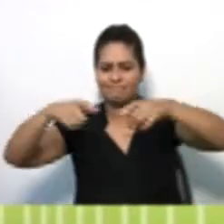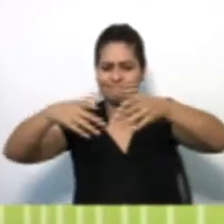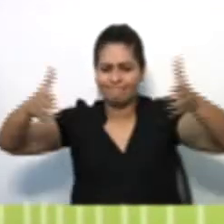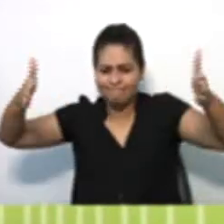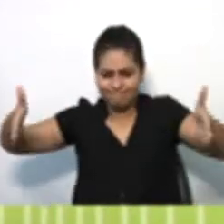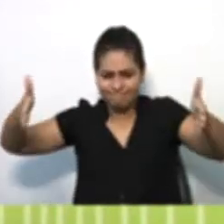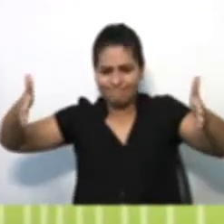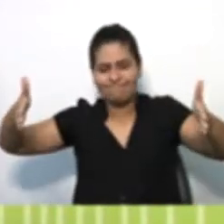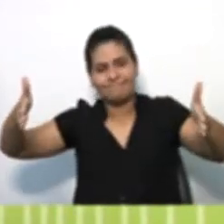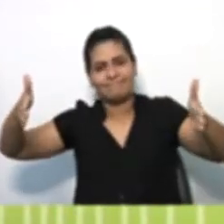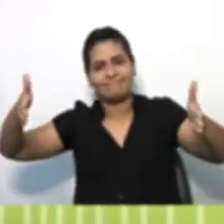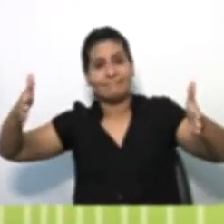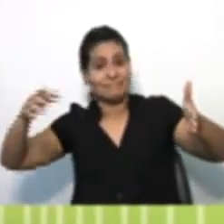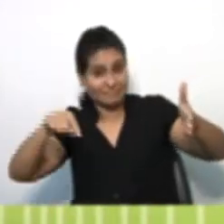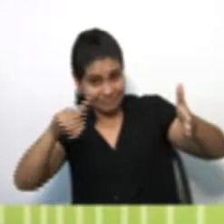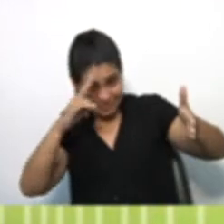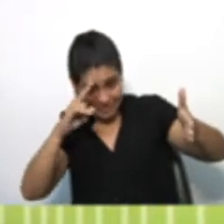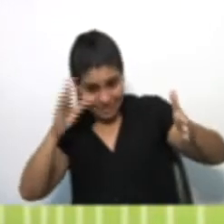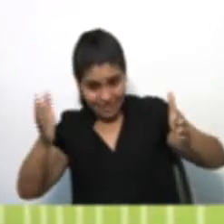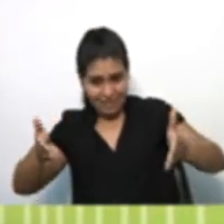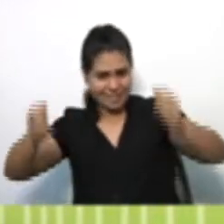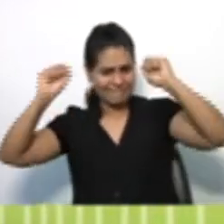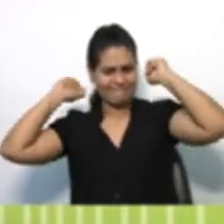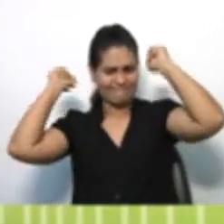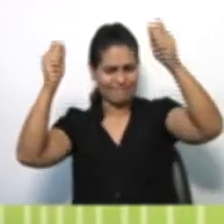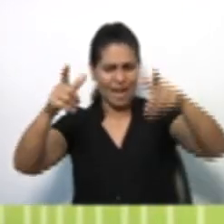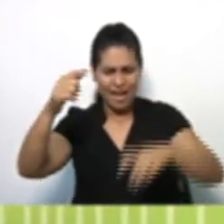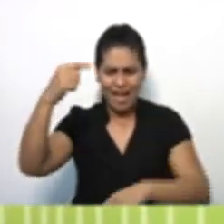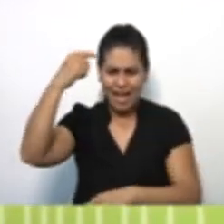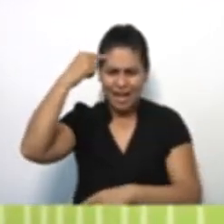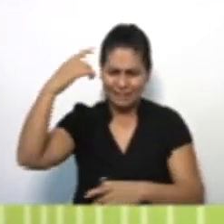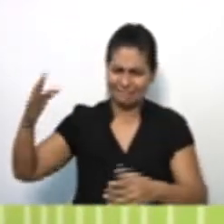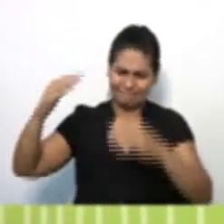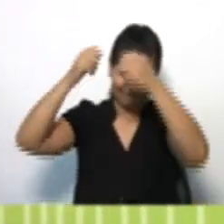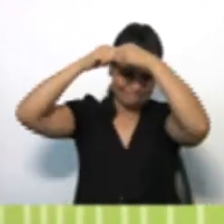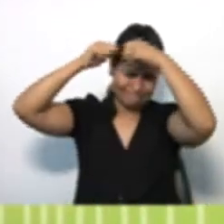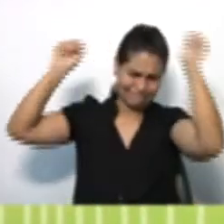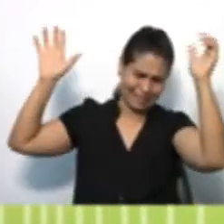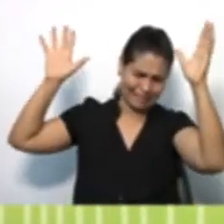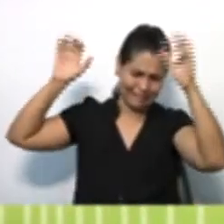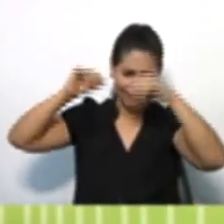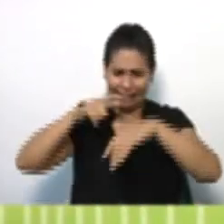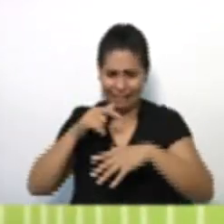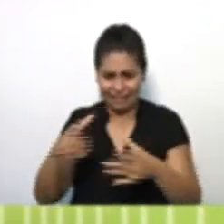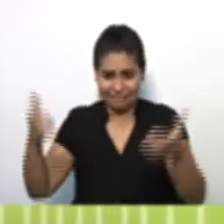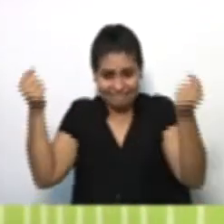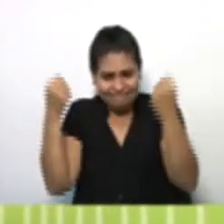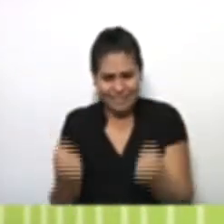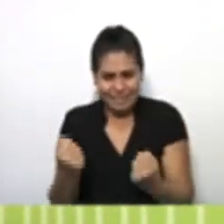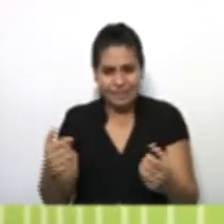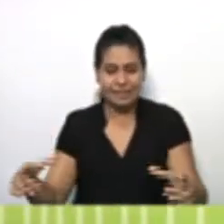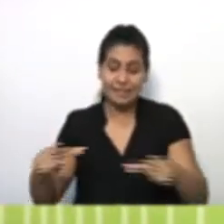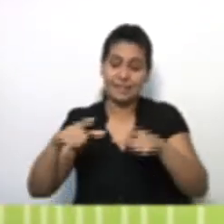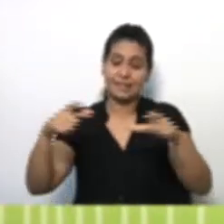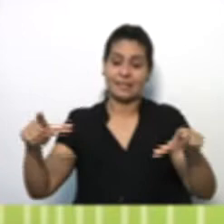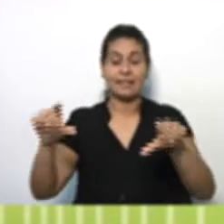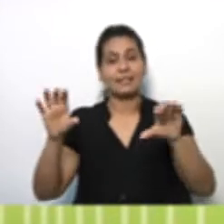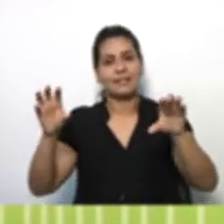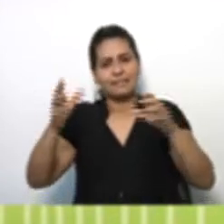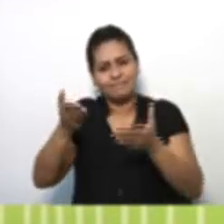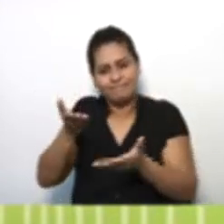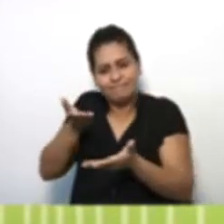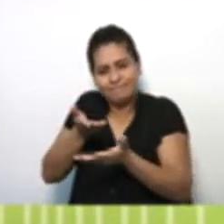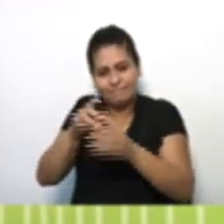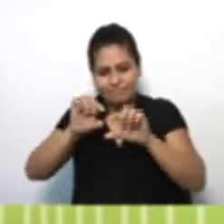trambolhão, né? É, se você tacasse esse negócio na cabeça de alguém, machucava, né? Era grande. E essas fitas, elas eram